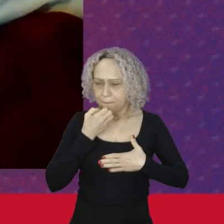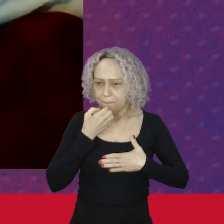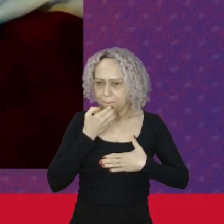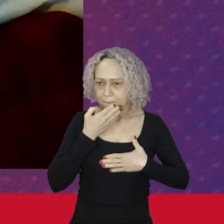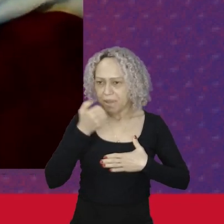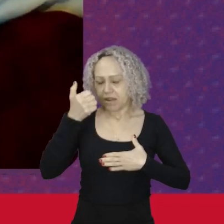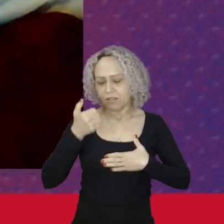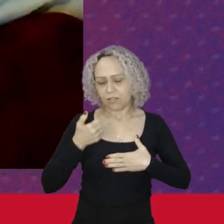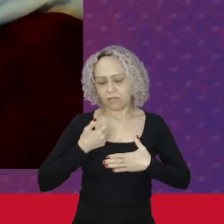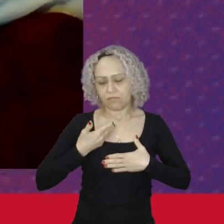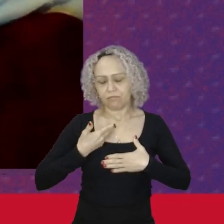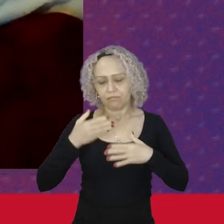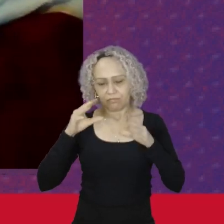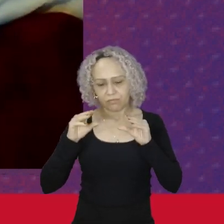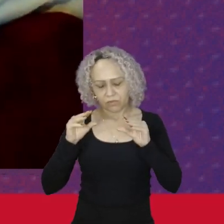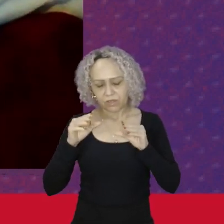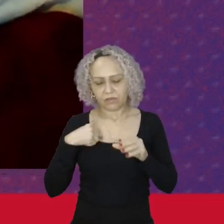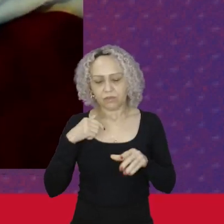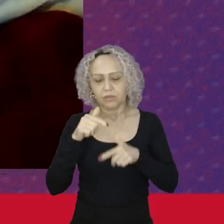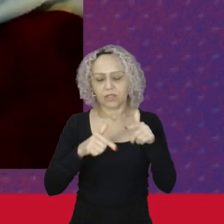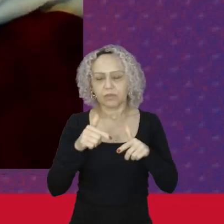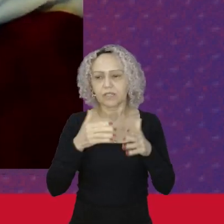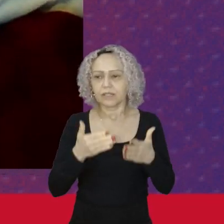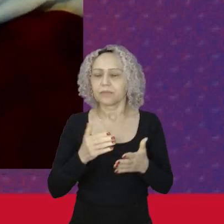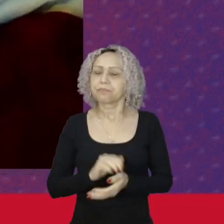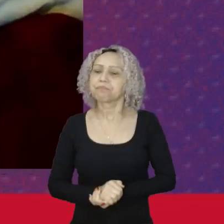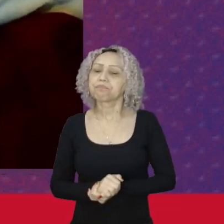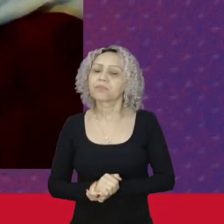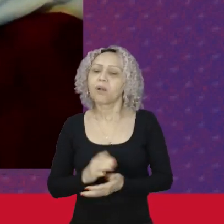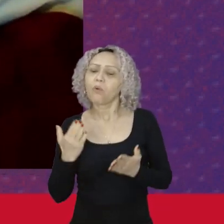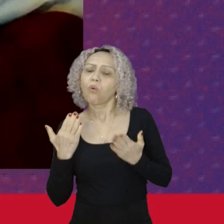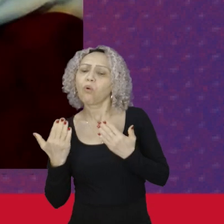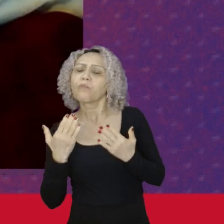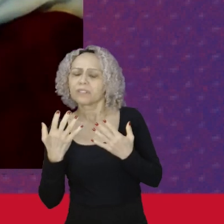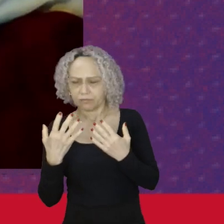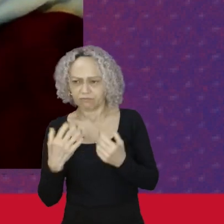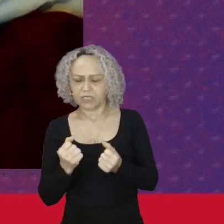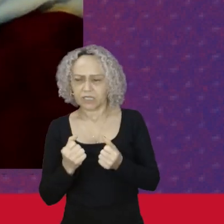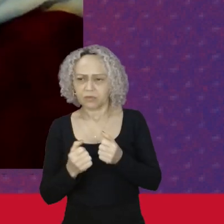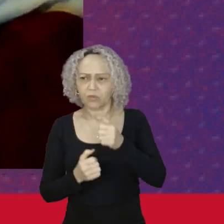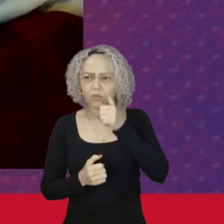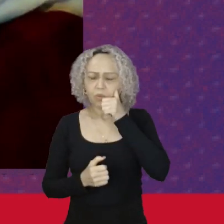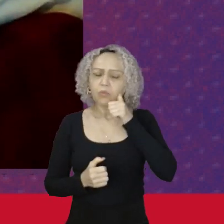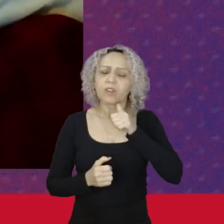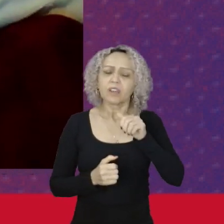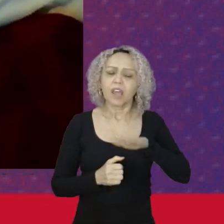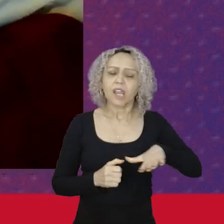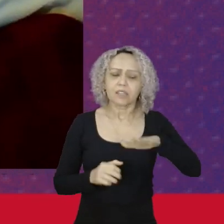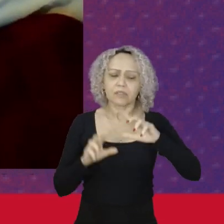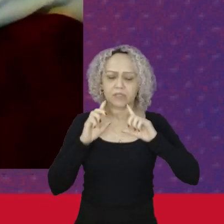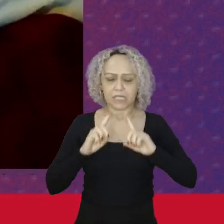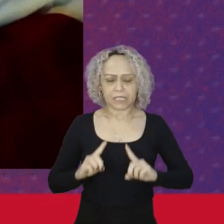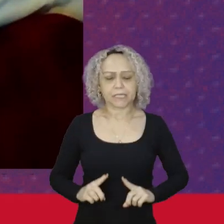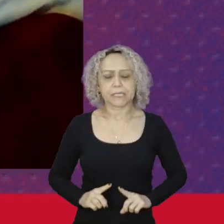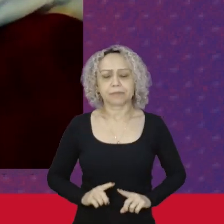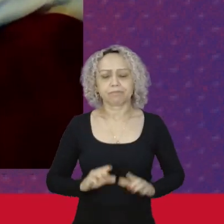vamos começar a conversar sobre mulheres com deficiência.